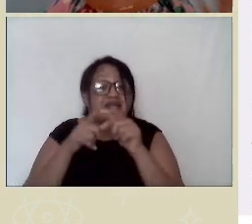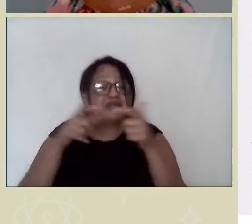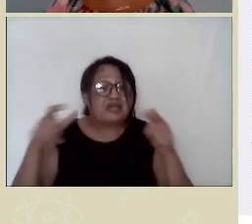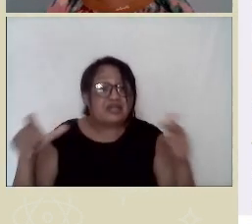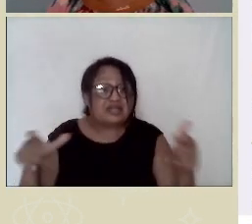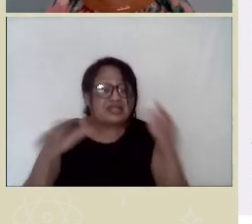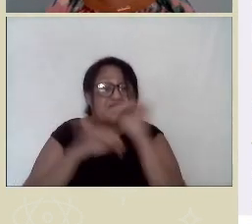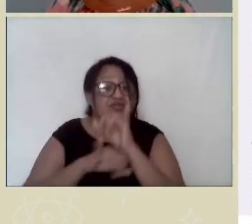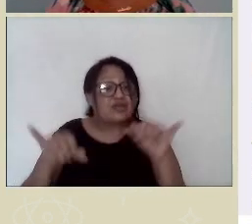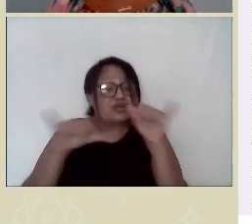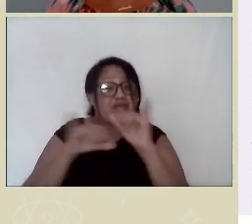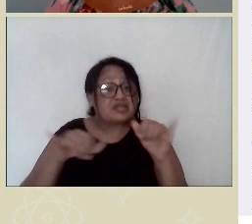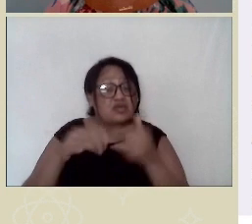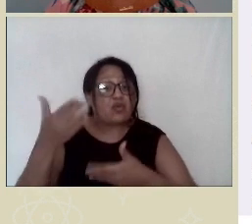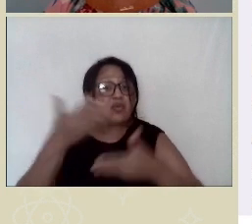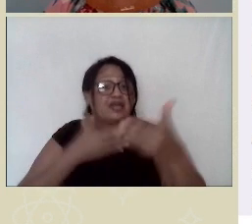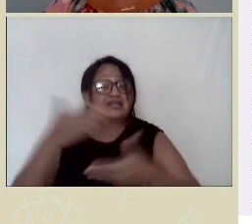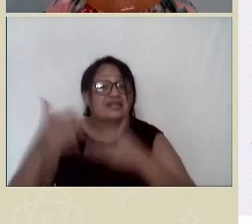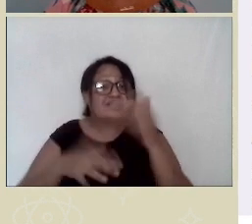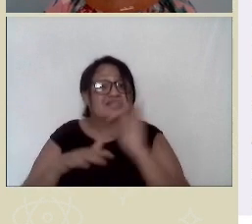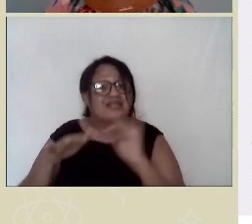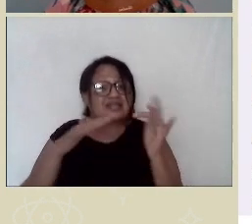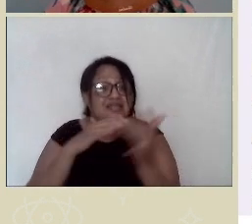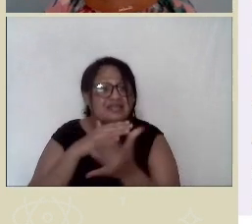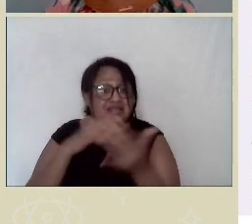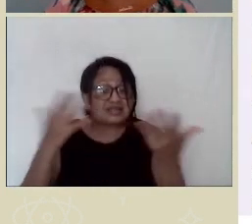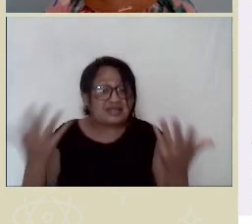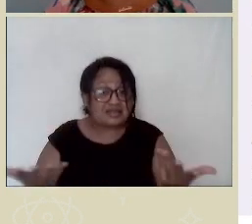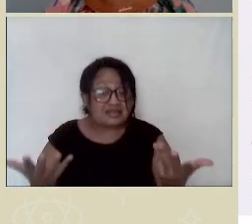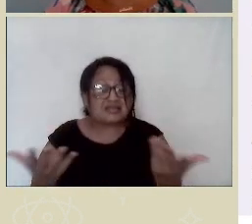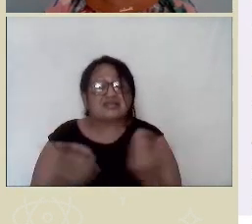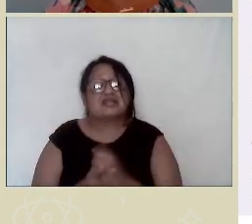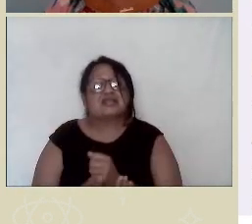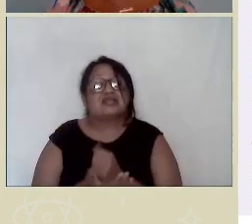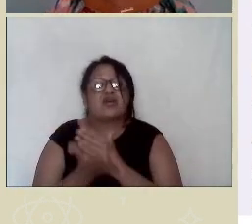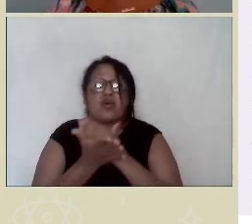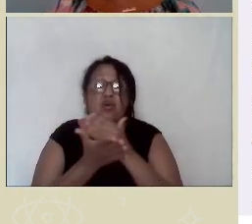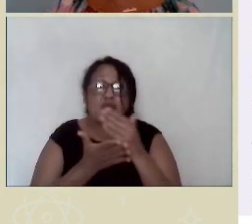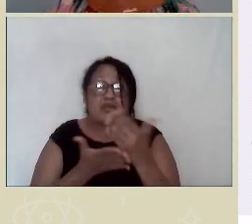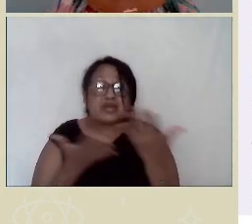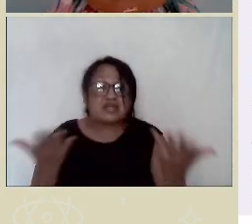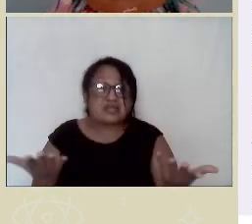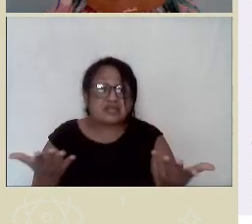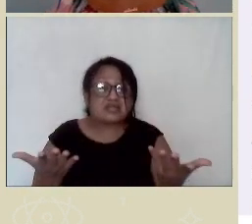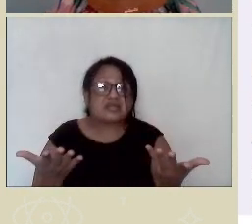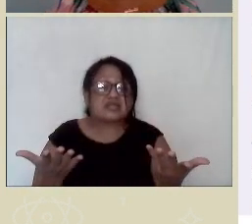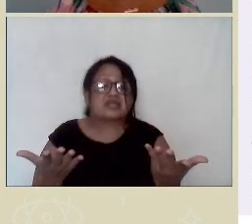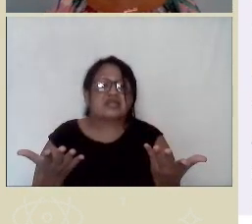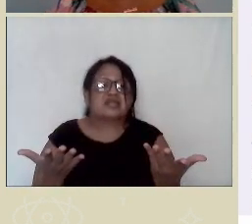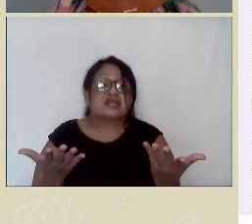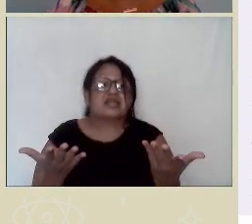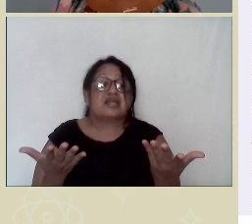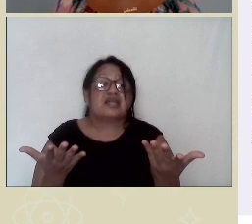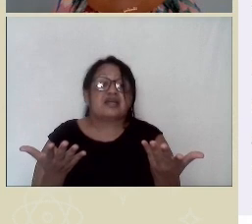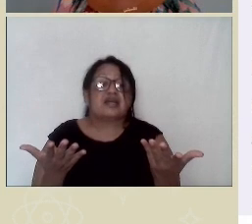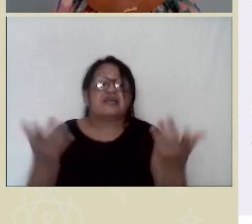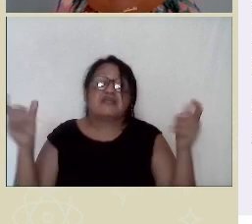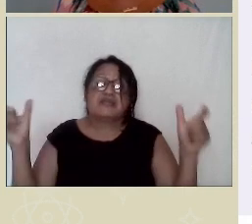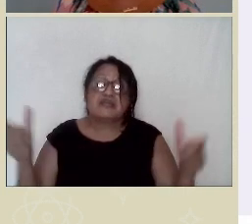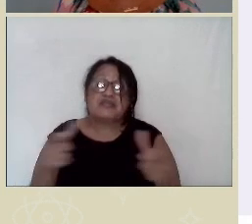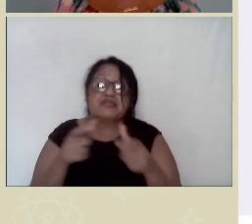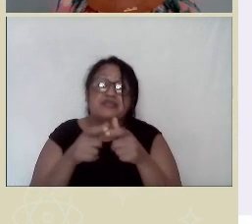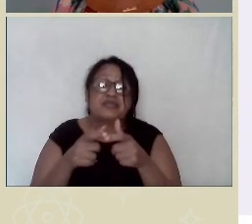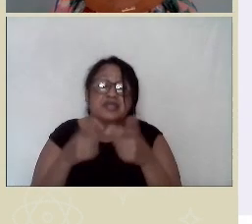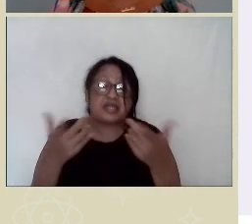compartilhadas em plataformas como Facebook e Twitter começam originalmente com esse grupo relativamente pequeno de